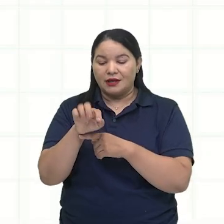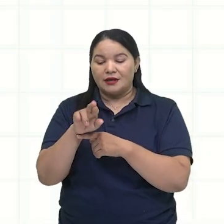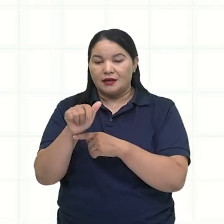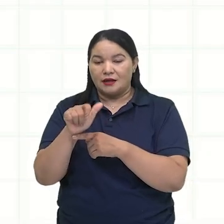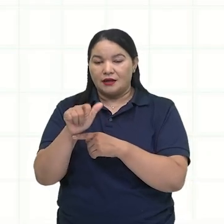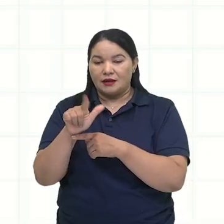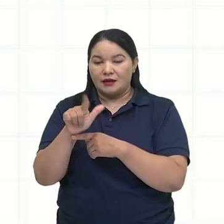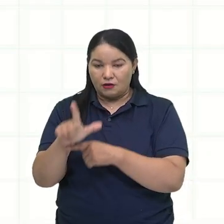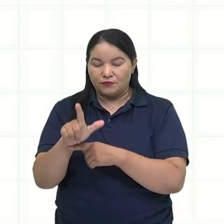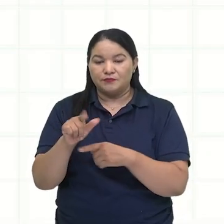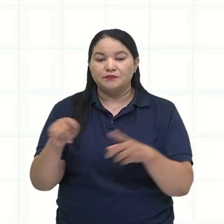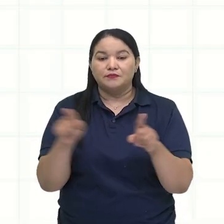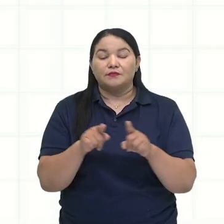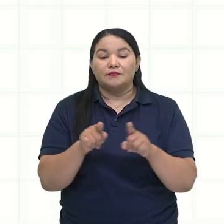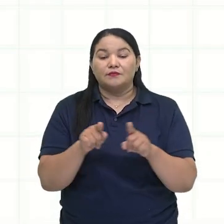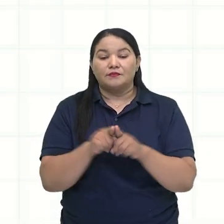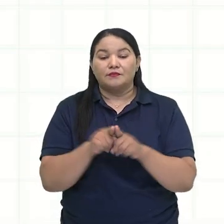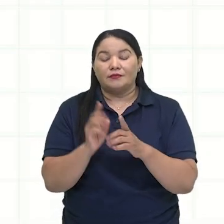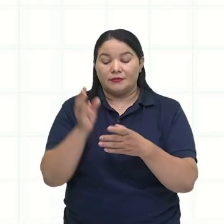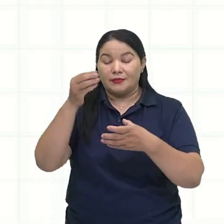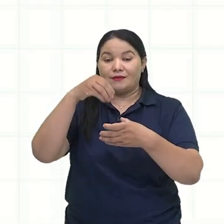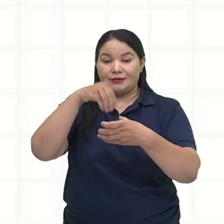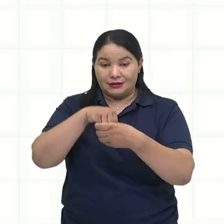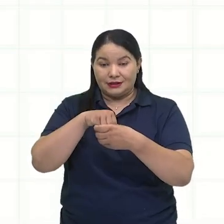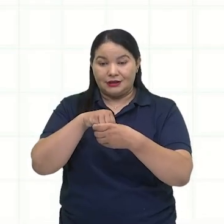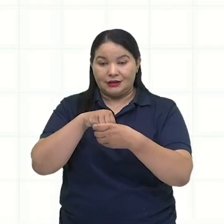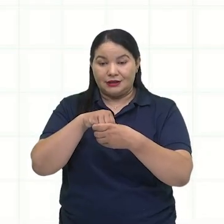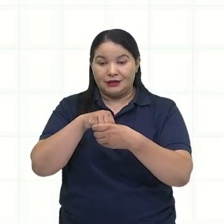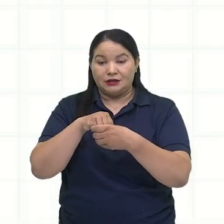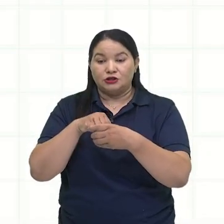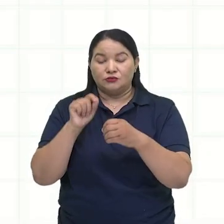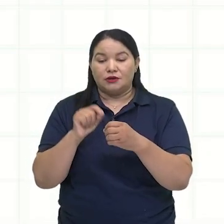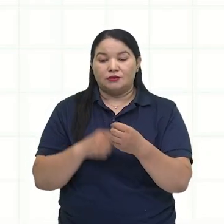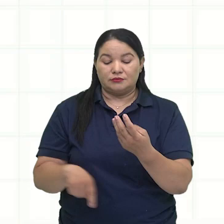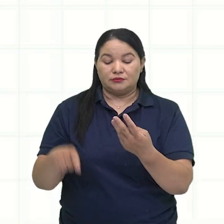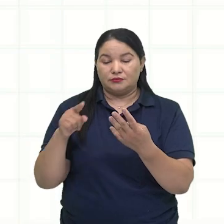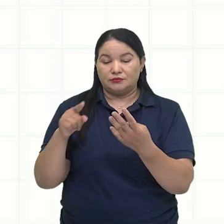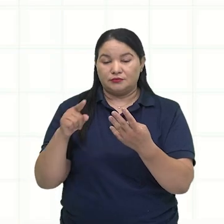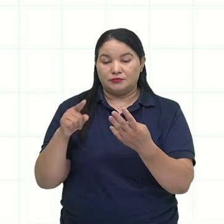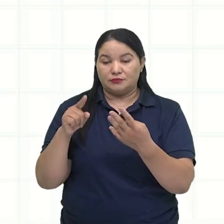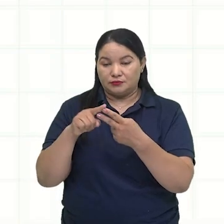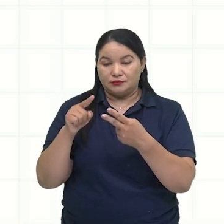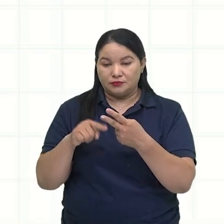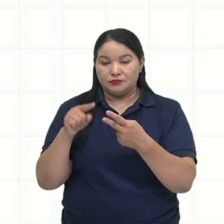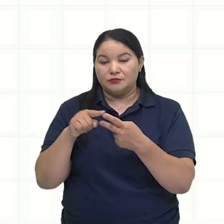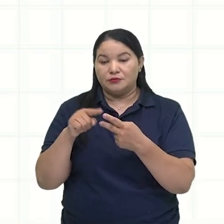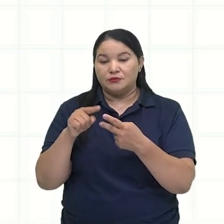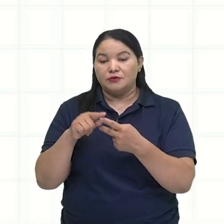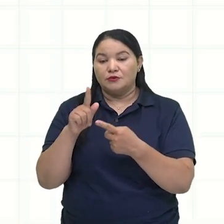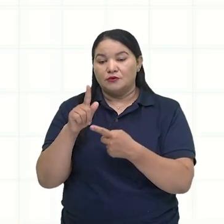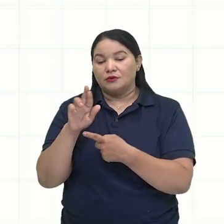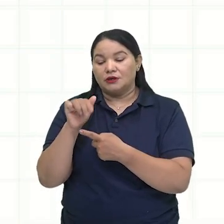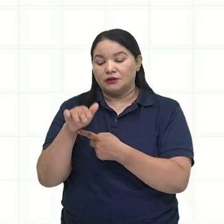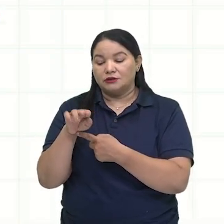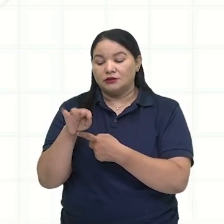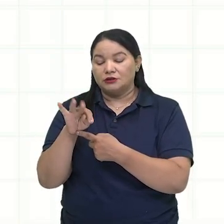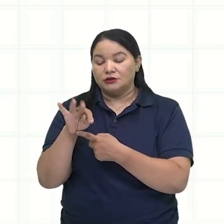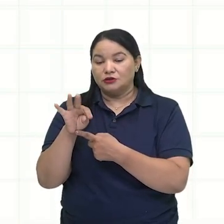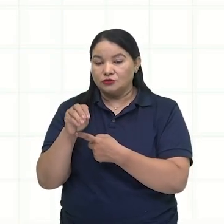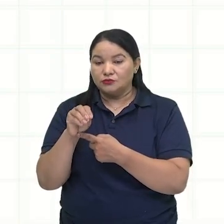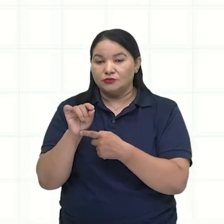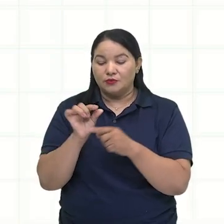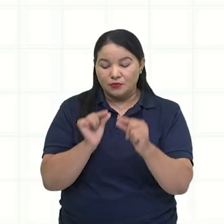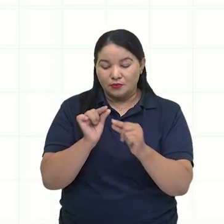intrusivas que estão aqui, ó, dentro, o granito, que é muito utilizado, né, na